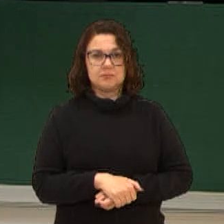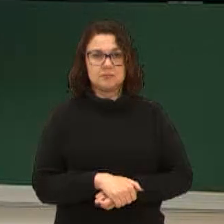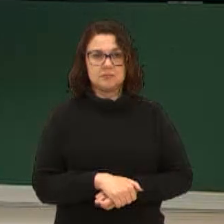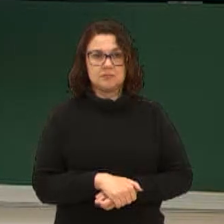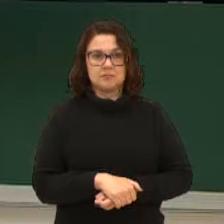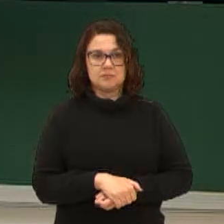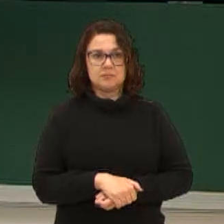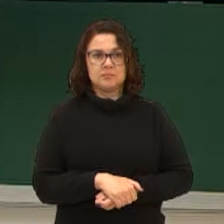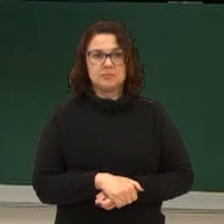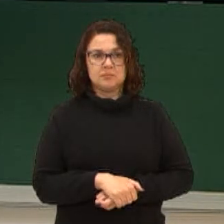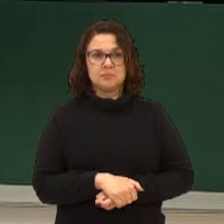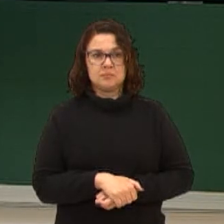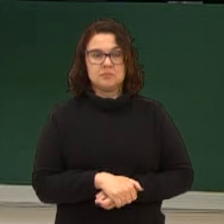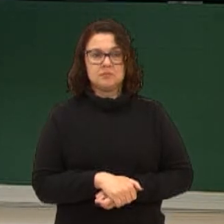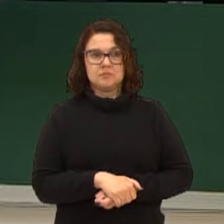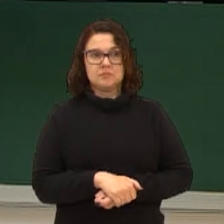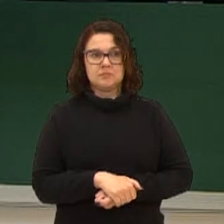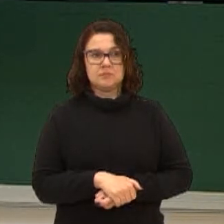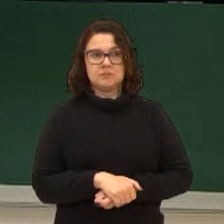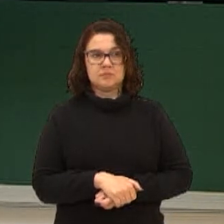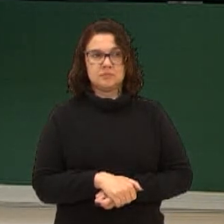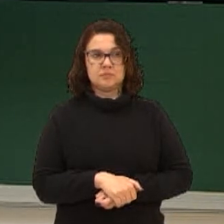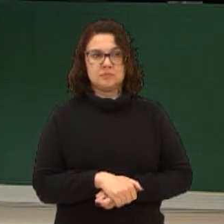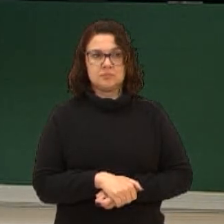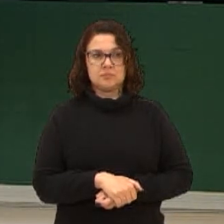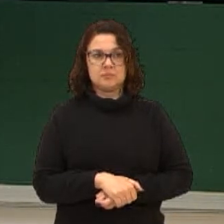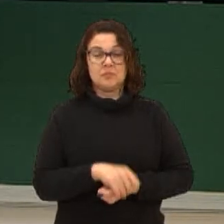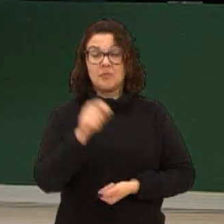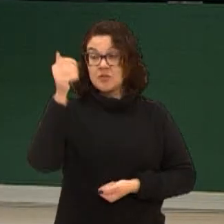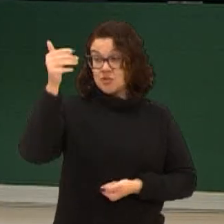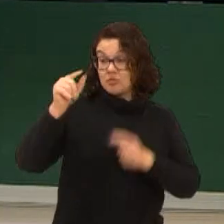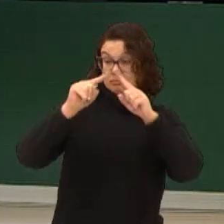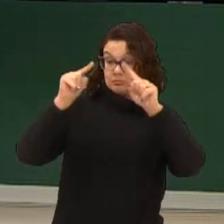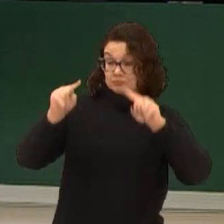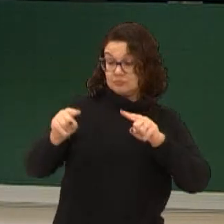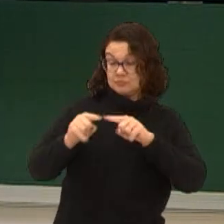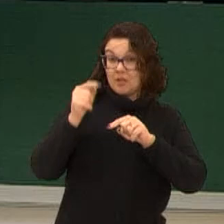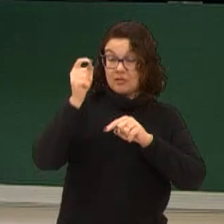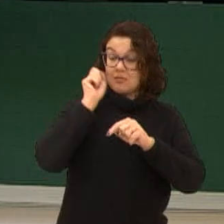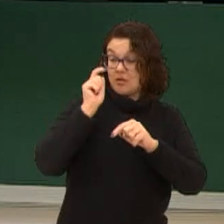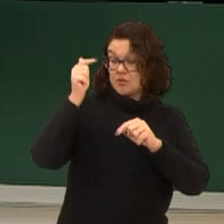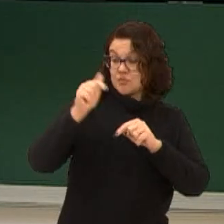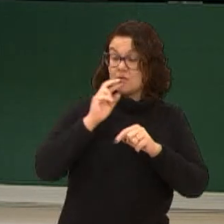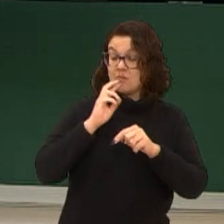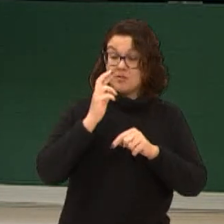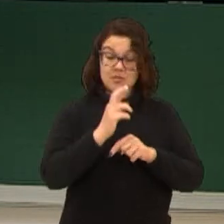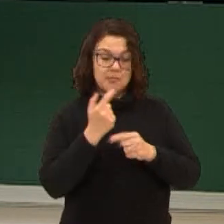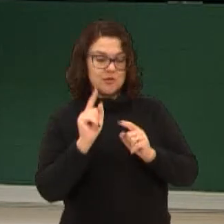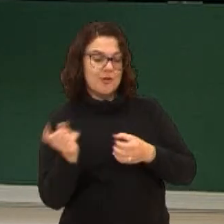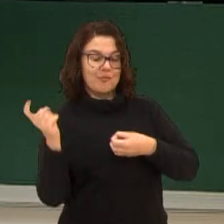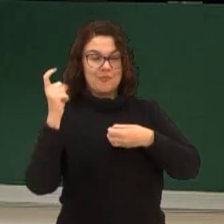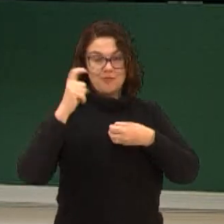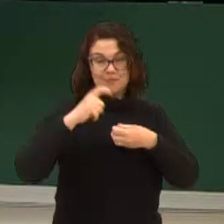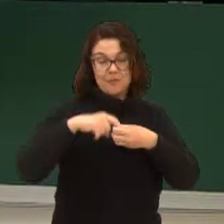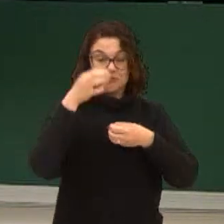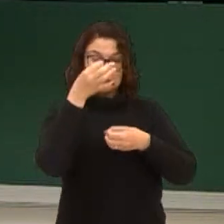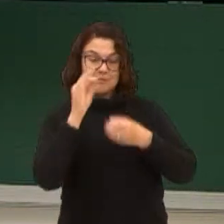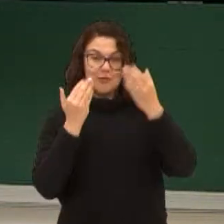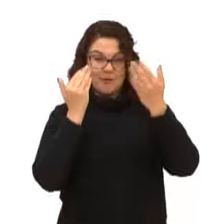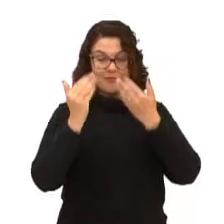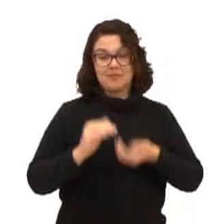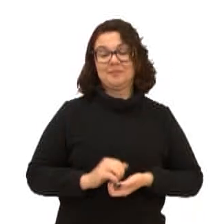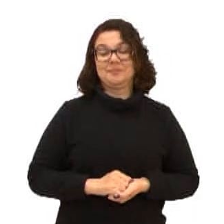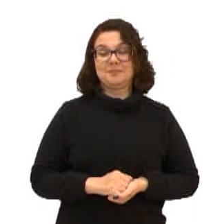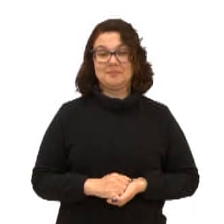ser competitivo dentro da realidade atual? Tire aqui desse fragmento do texto a resposta e nós já voltamos para